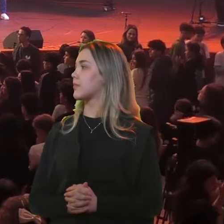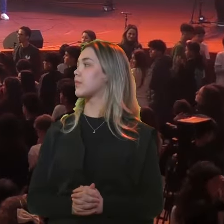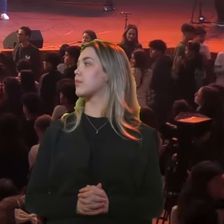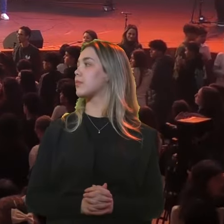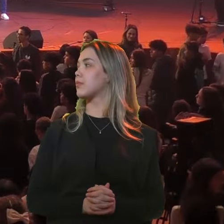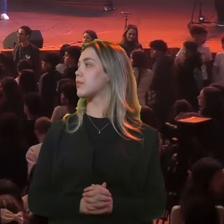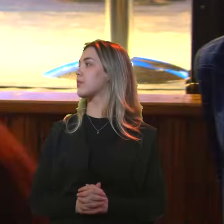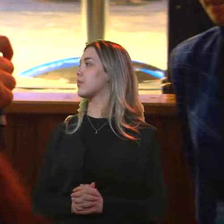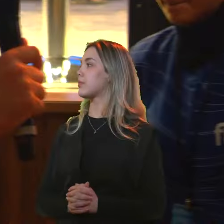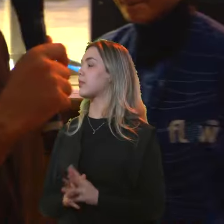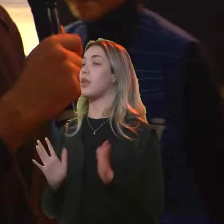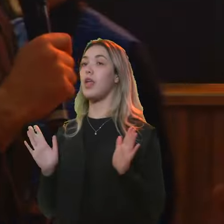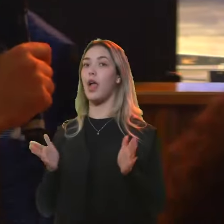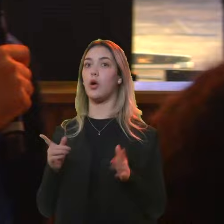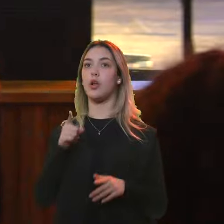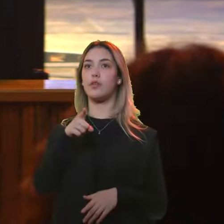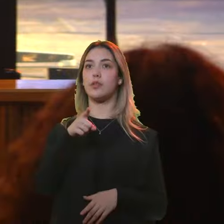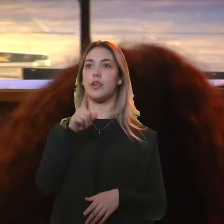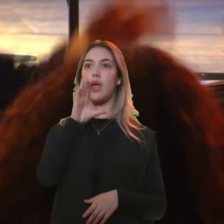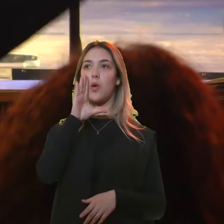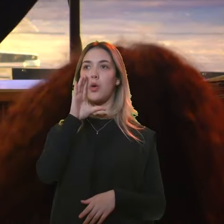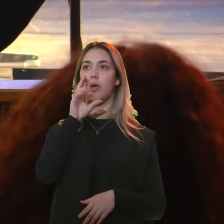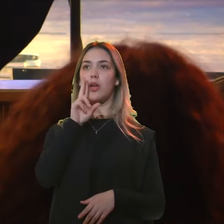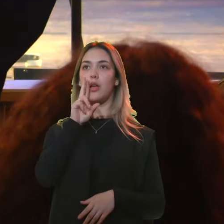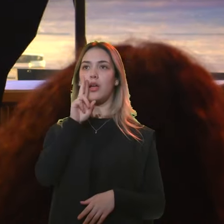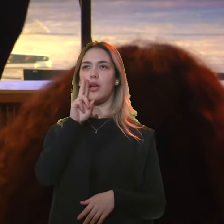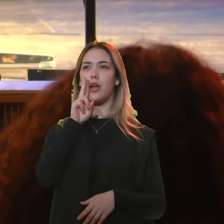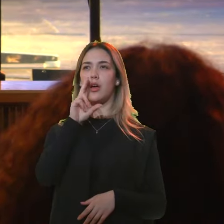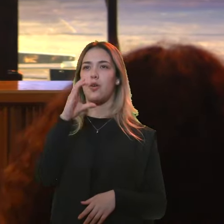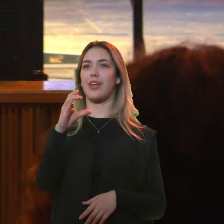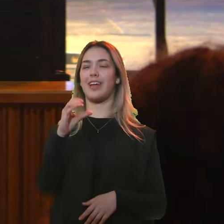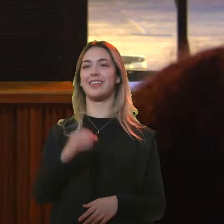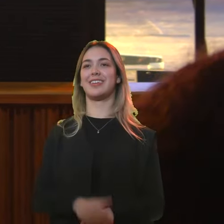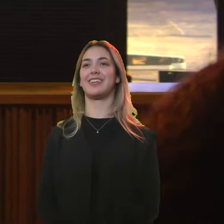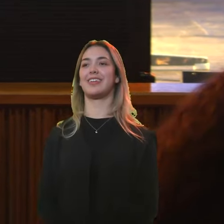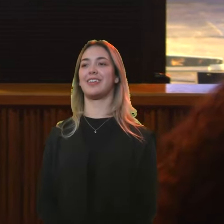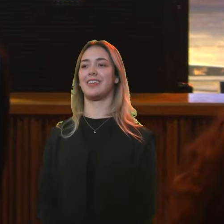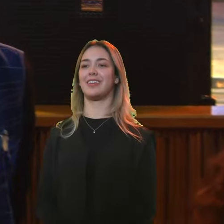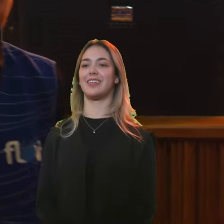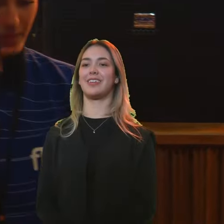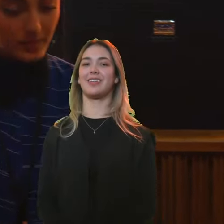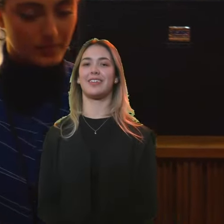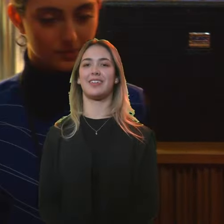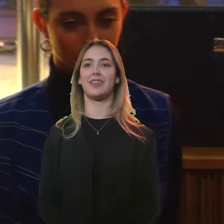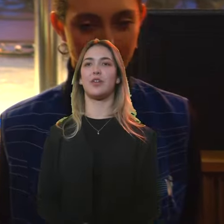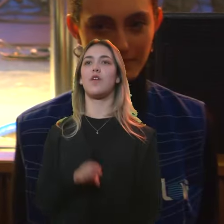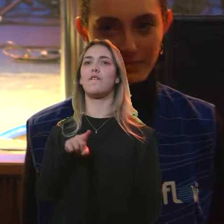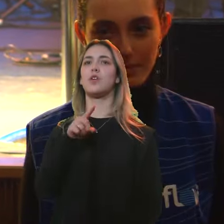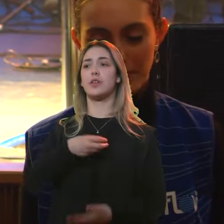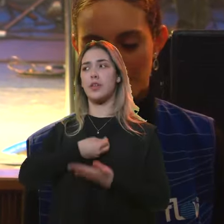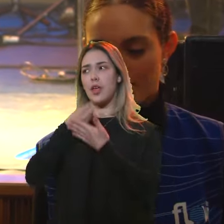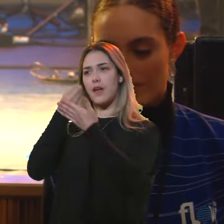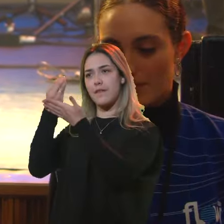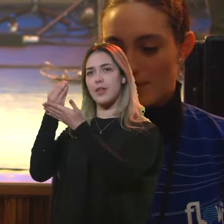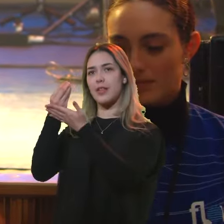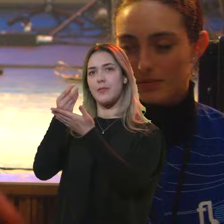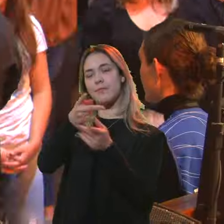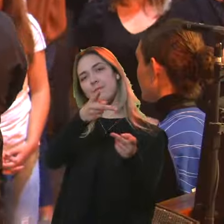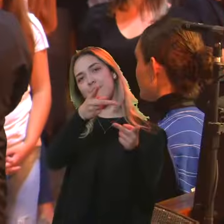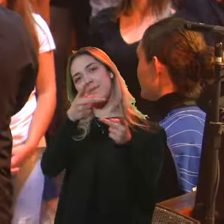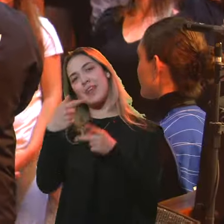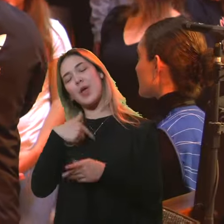Eu vou te pedir um ato de coragem. Se você entregou a sua vida para Jesus, ergueu a sua mão, vem aqui bem pertinho de mim, eu quero orar por